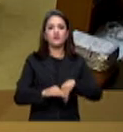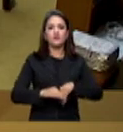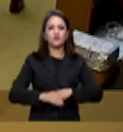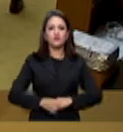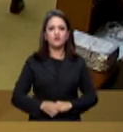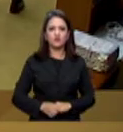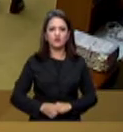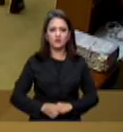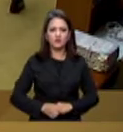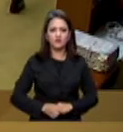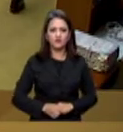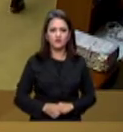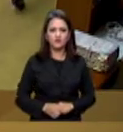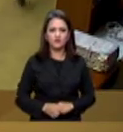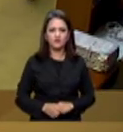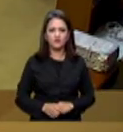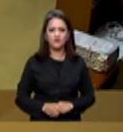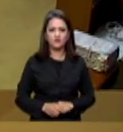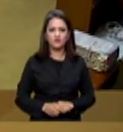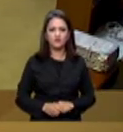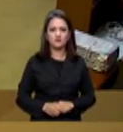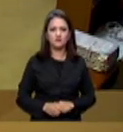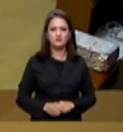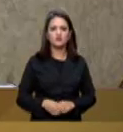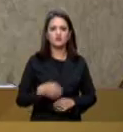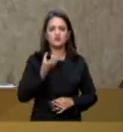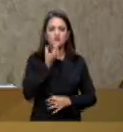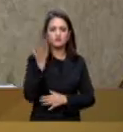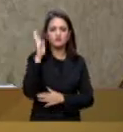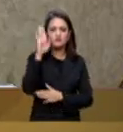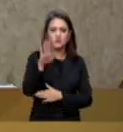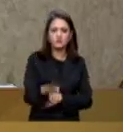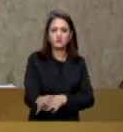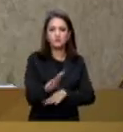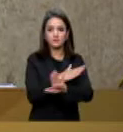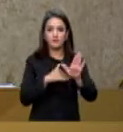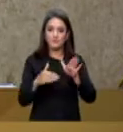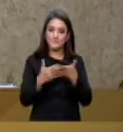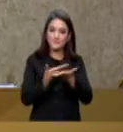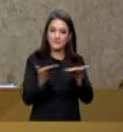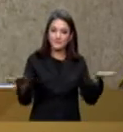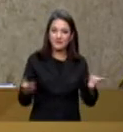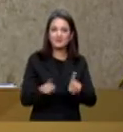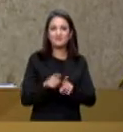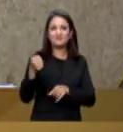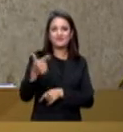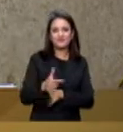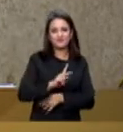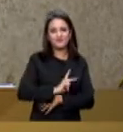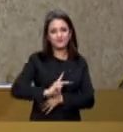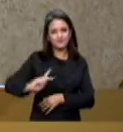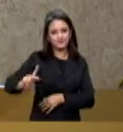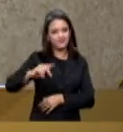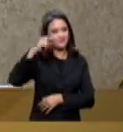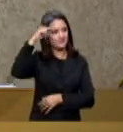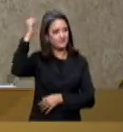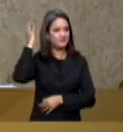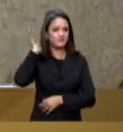ao vivo direto do plenário. Muito boa tarde a todas, nossa vice-presidente, ministra Rosa